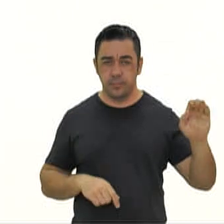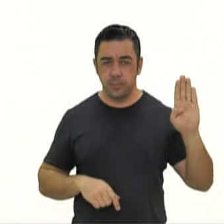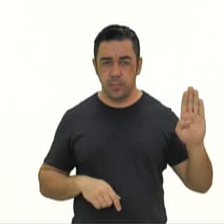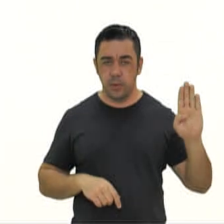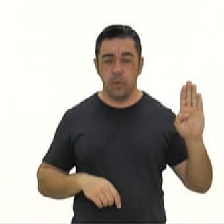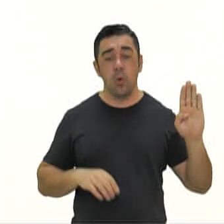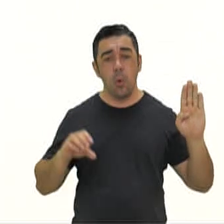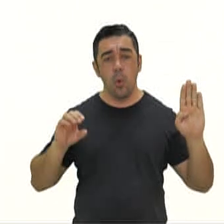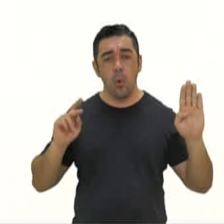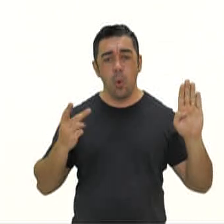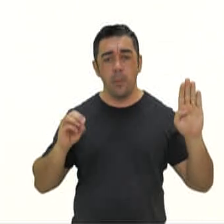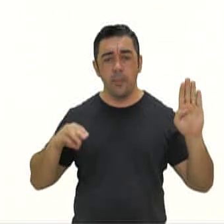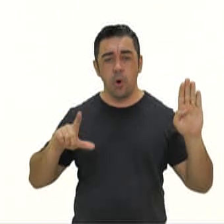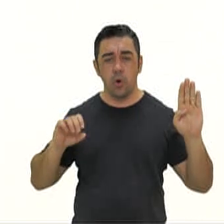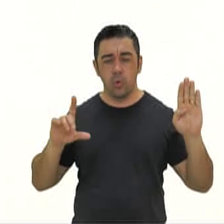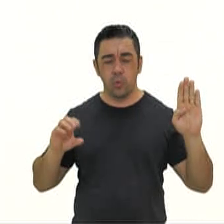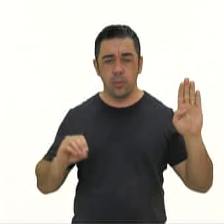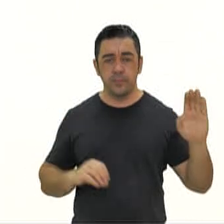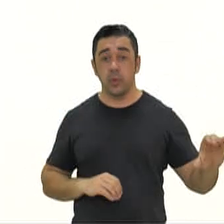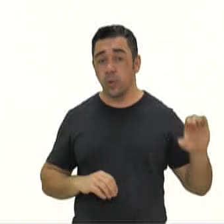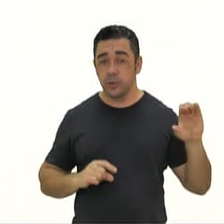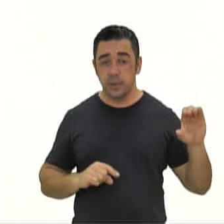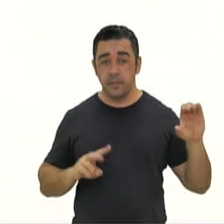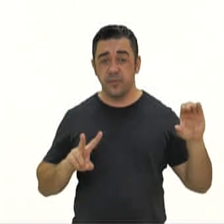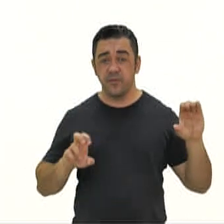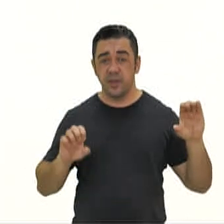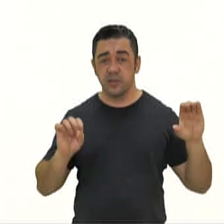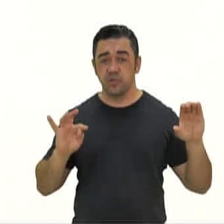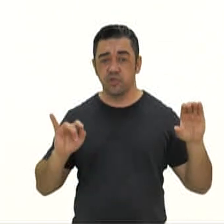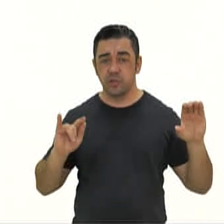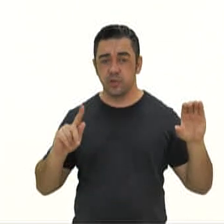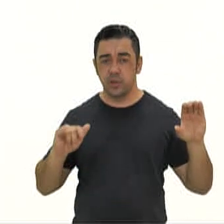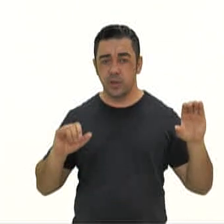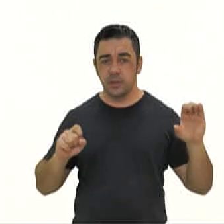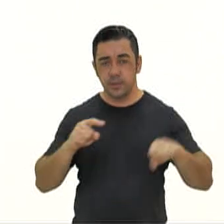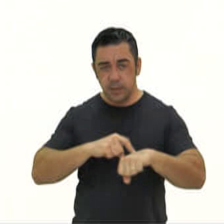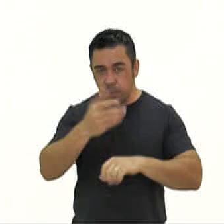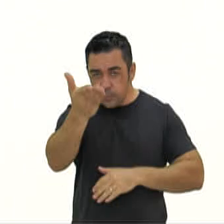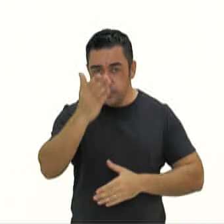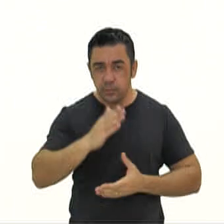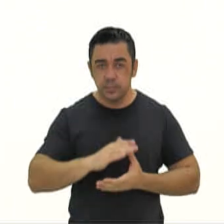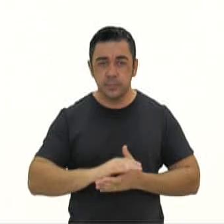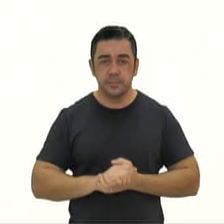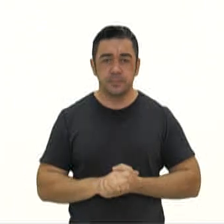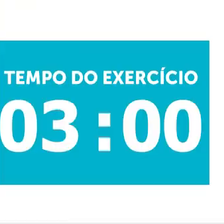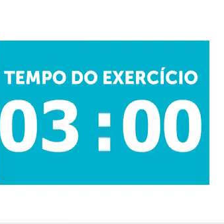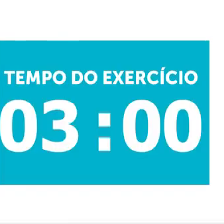Órgãos homólogos ou C. Órgãos vestigiais. Tempo!